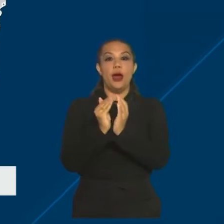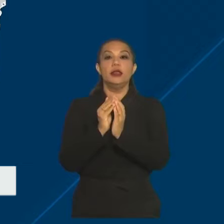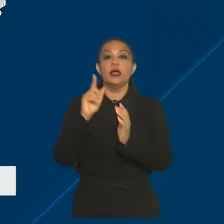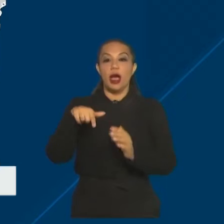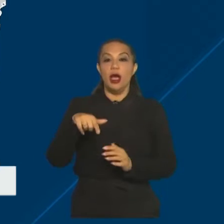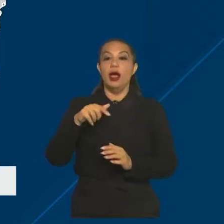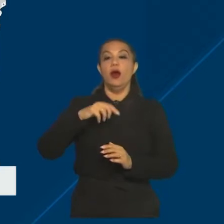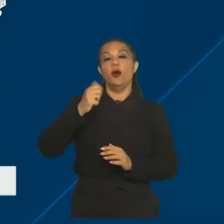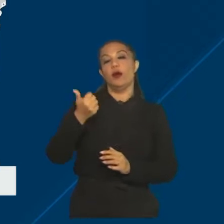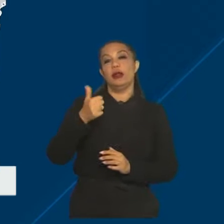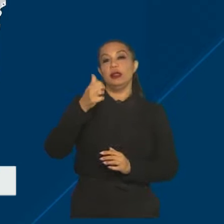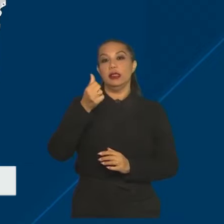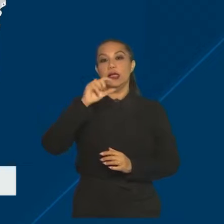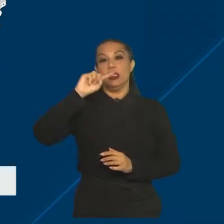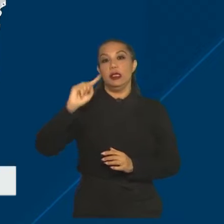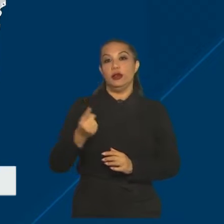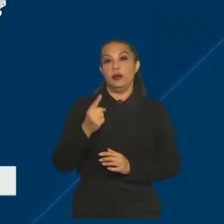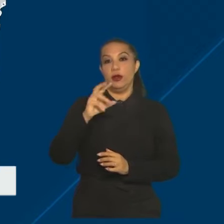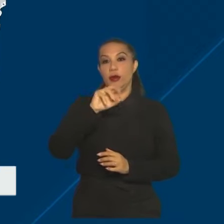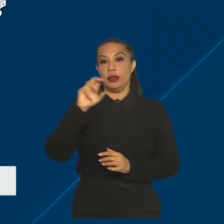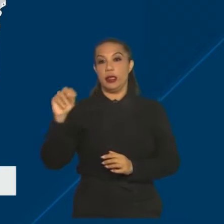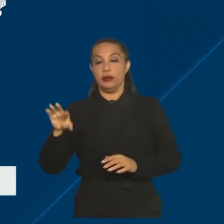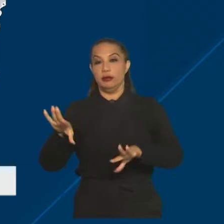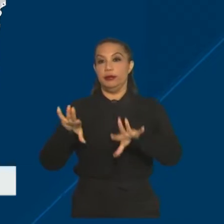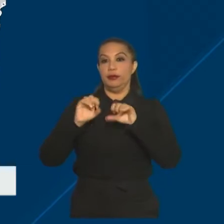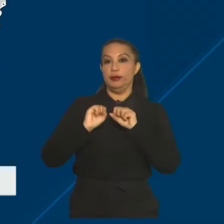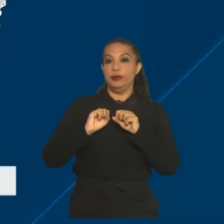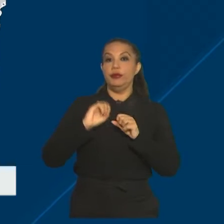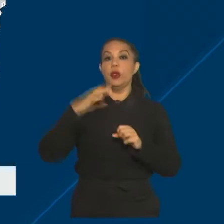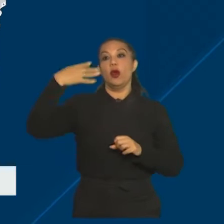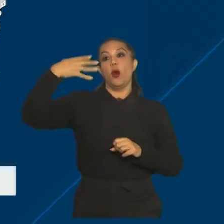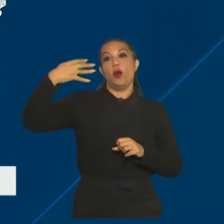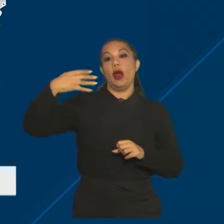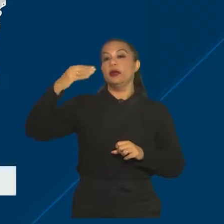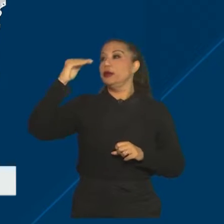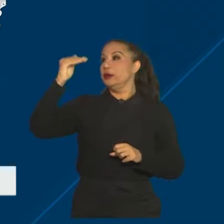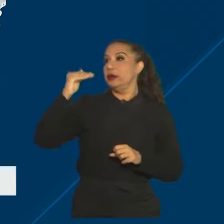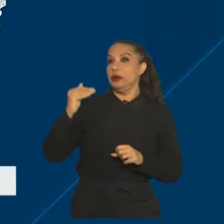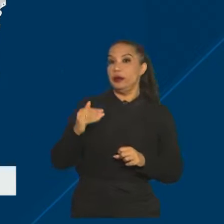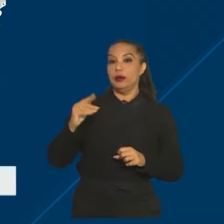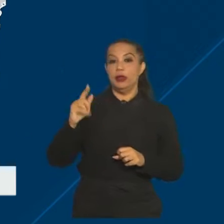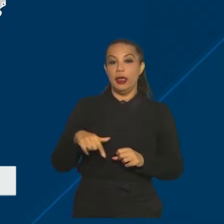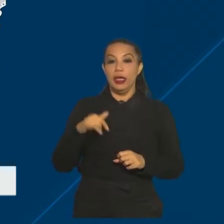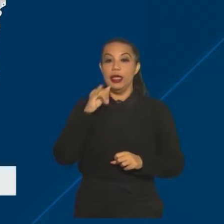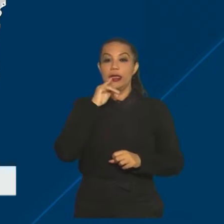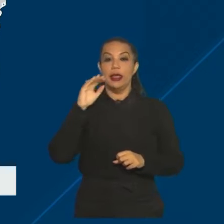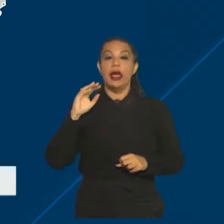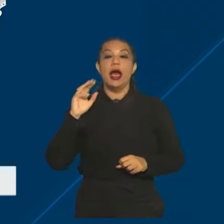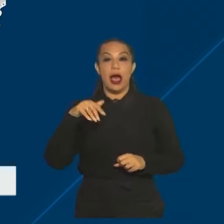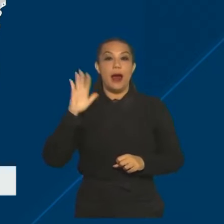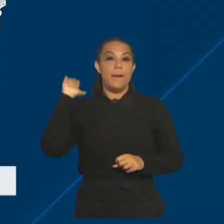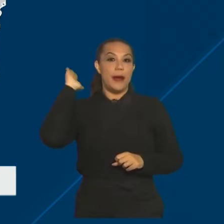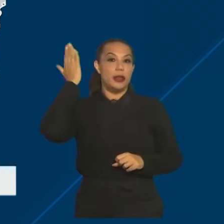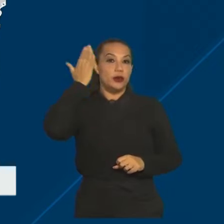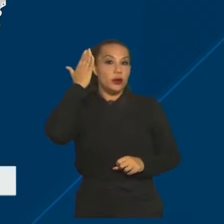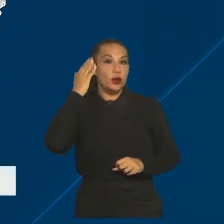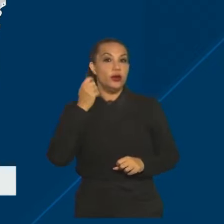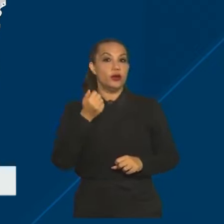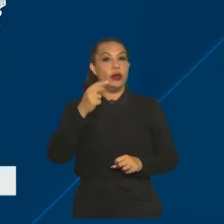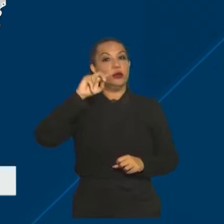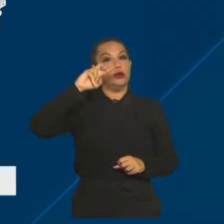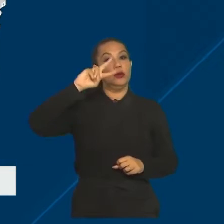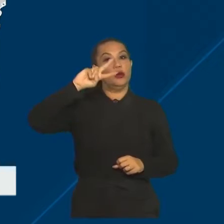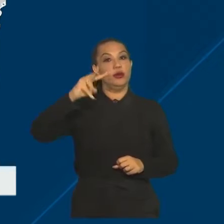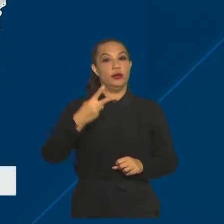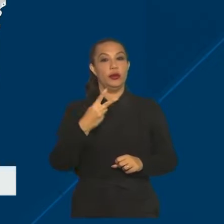com quase 6 mil quinhentos casos e em quarto lugar Sinop no Mato Grosso com quase 2 mil